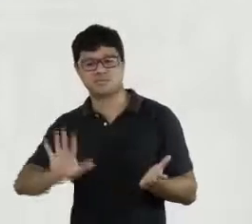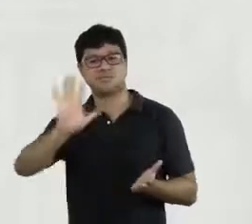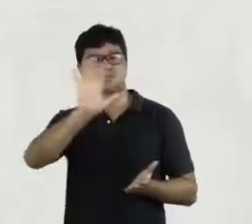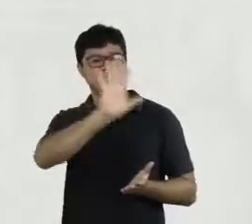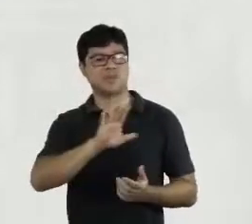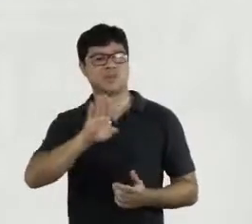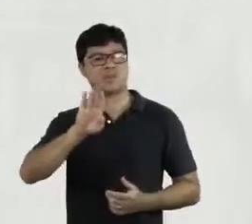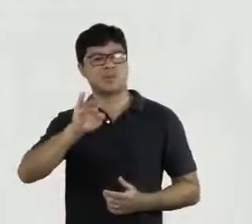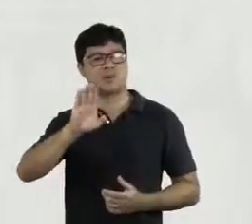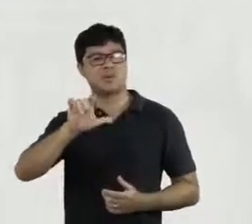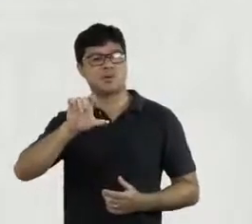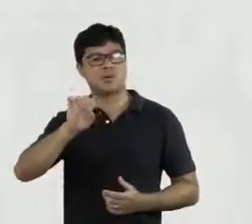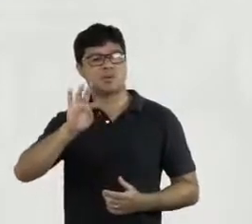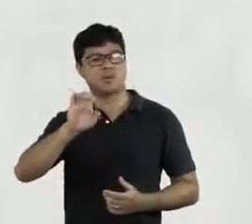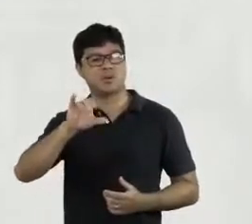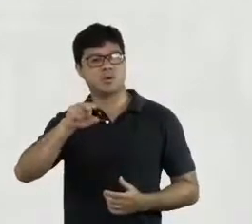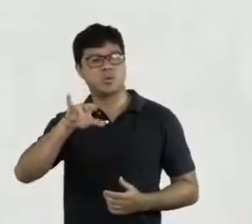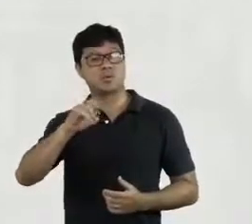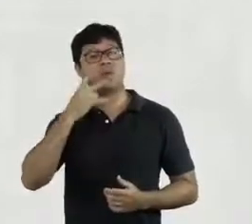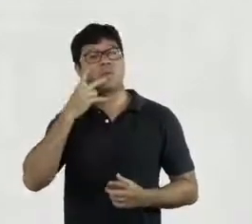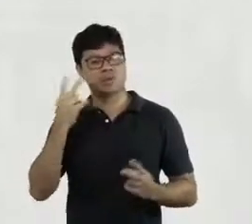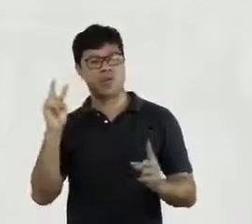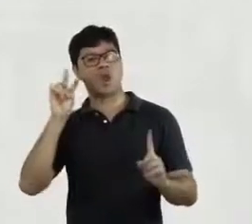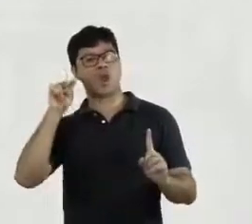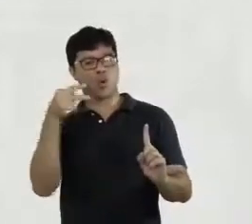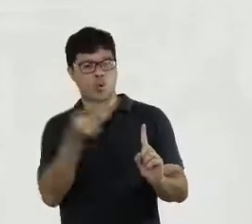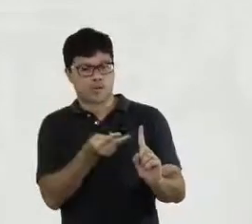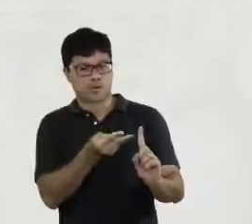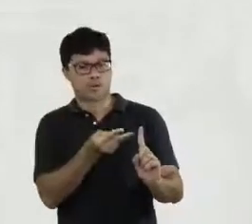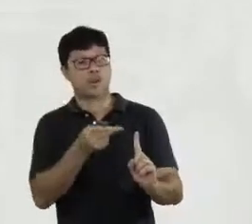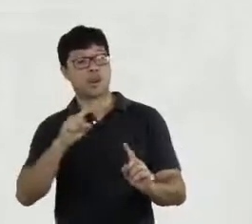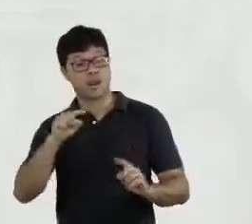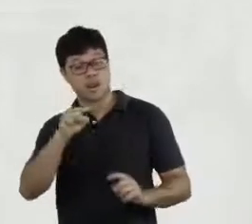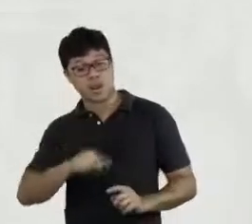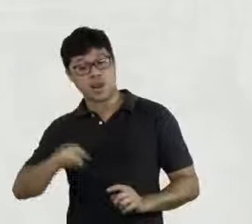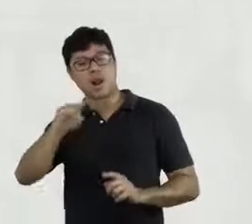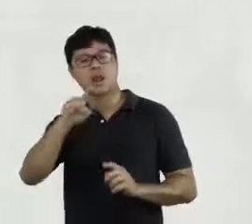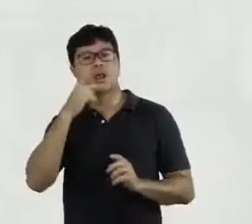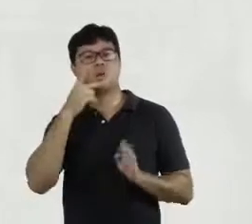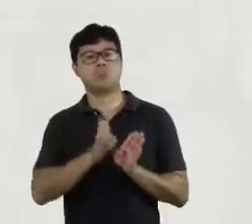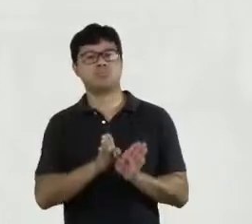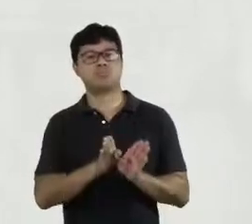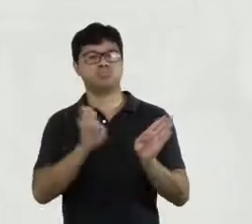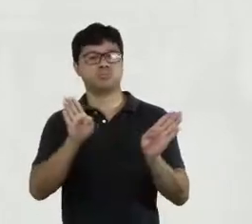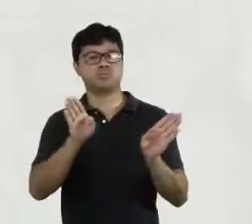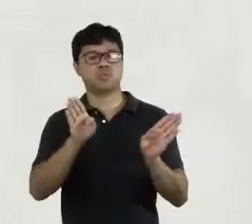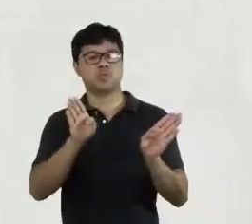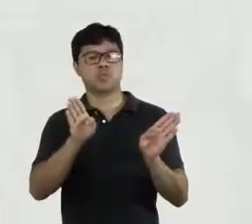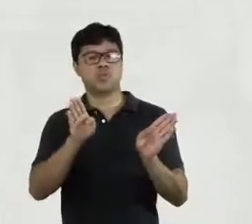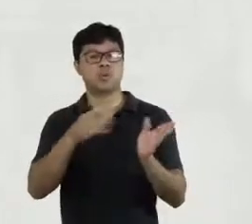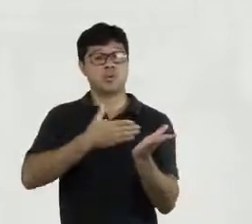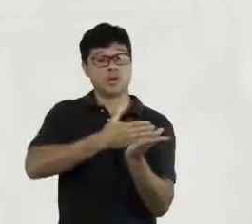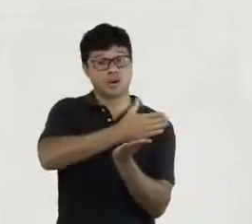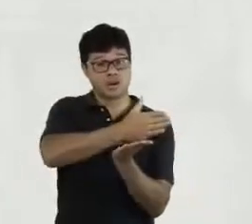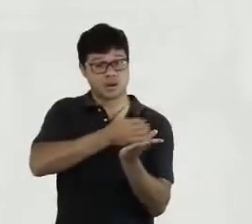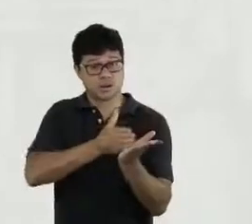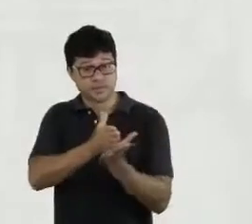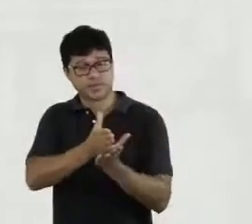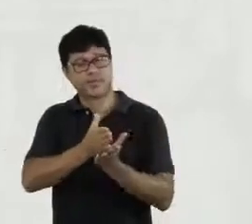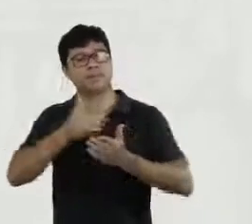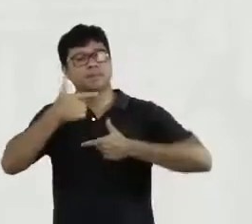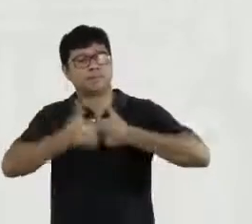deve-se reconhecer que a primeira ajudou a preparar o caminho para a origem da segunda. A